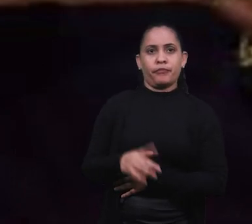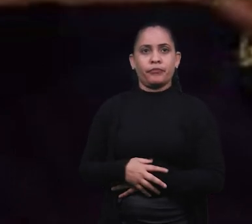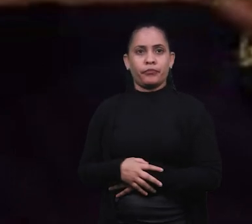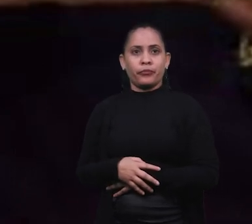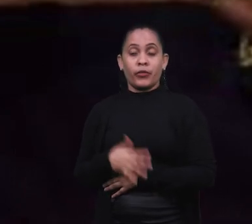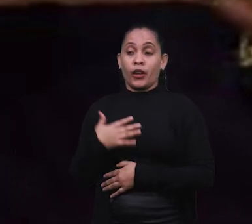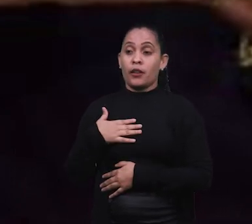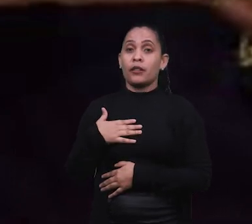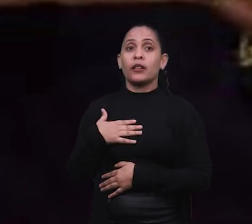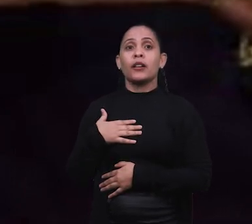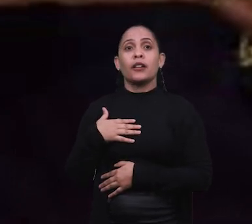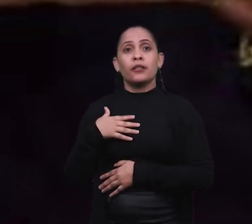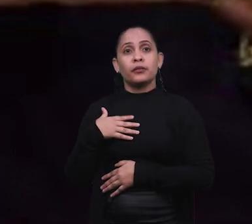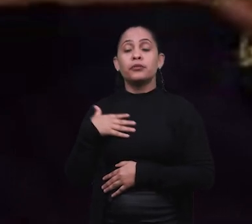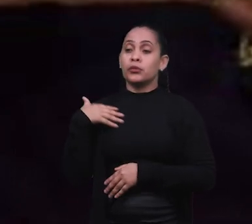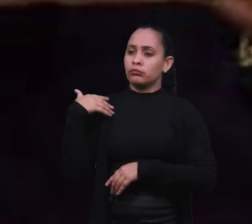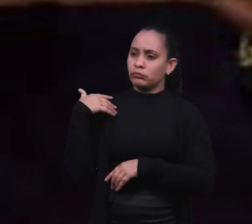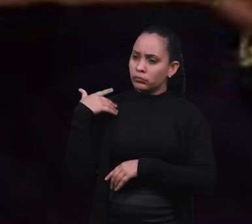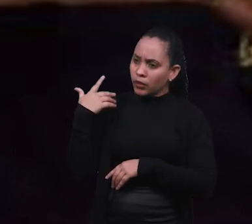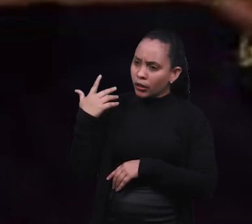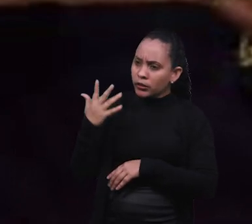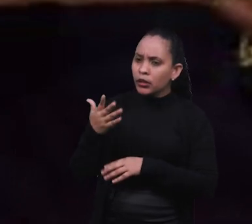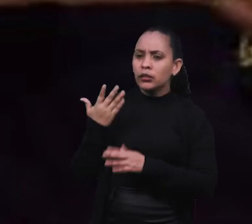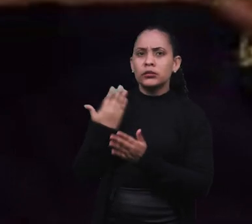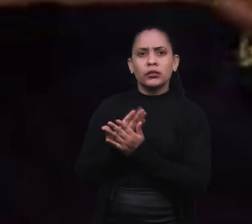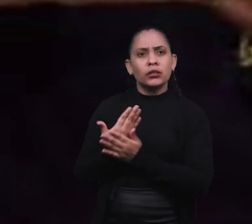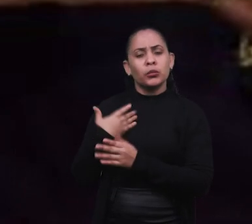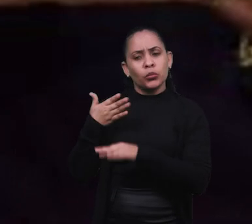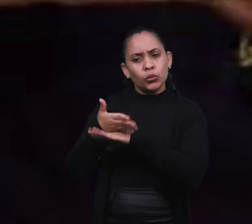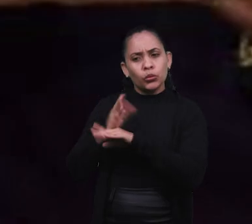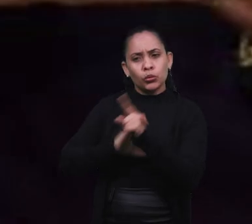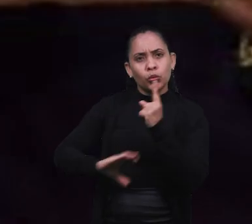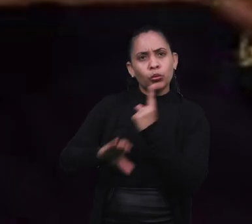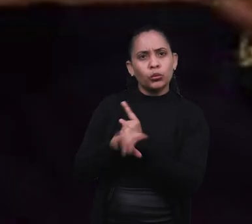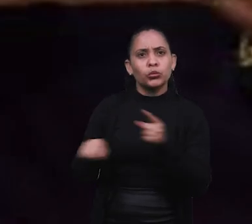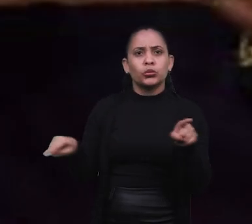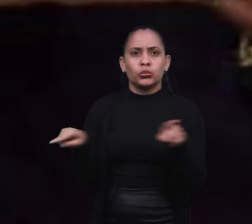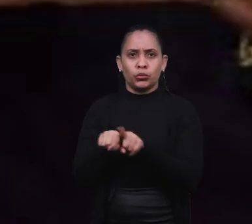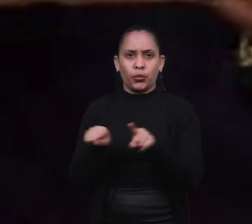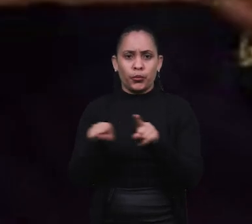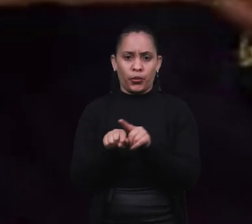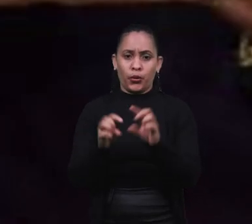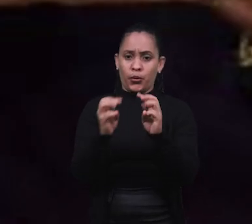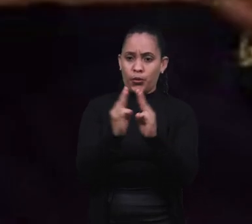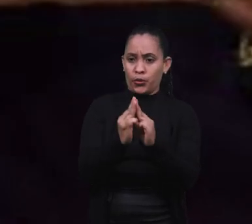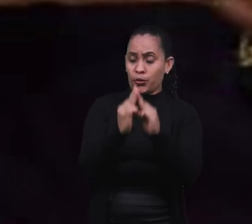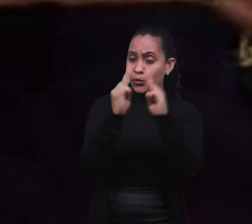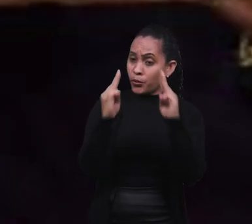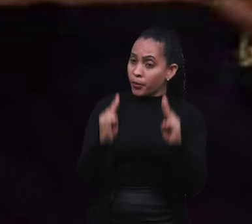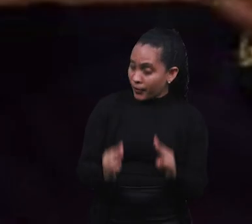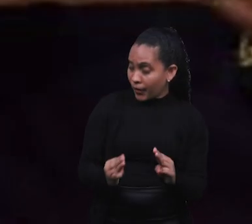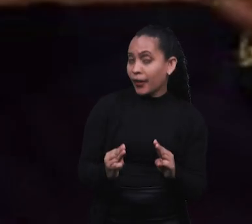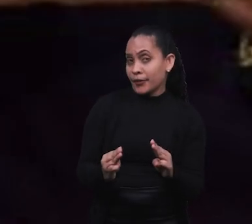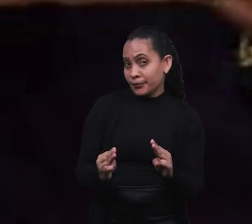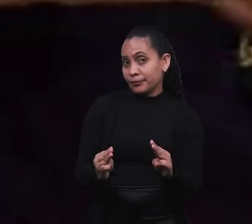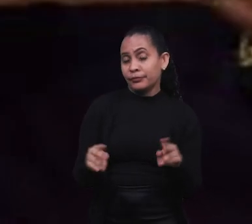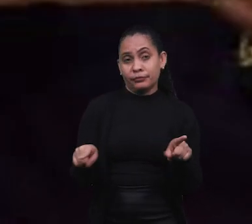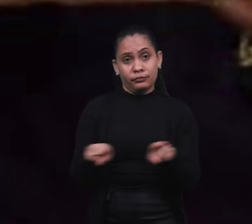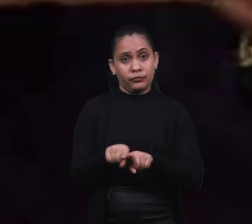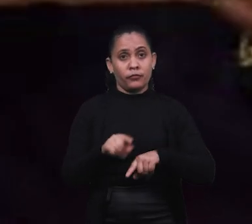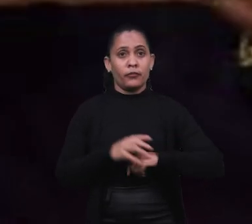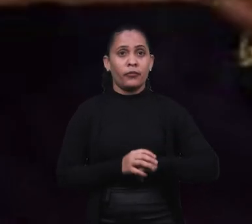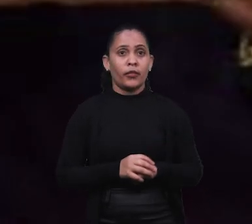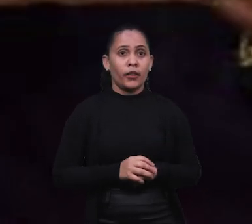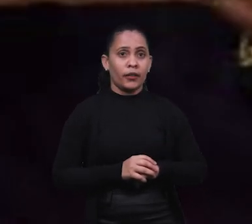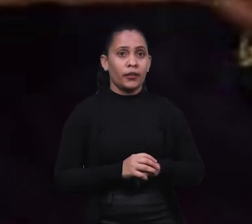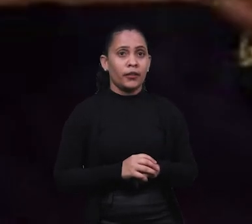e nisso fui me aperfeiçoando para a obra também, para atuar nos cultos, nos seminários, nas interpretações no Manaim também. E